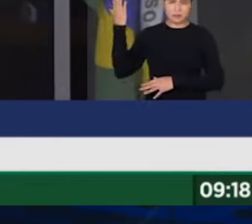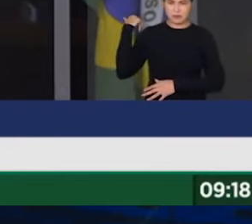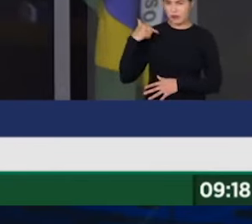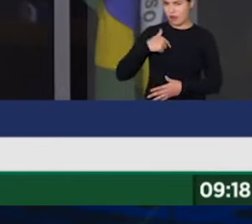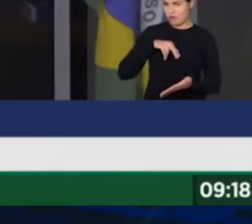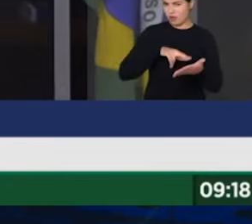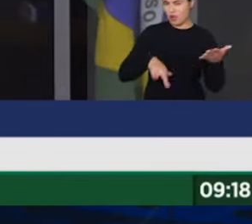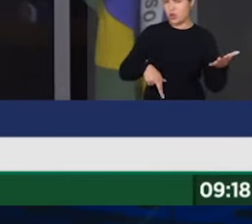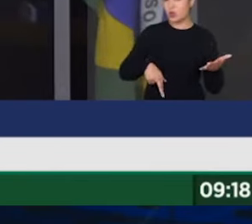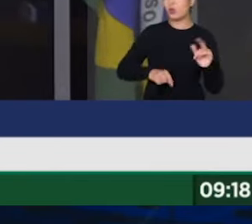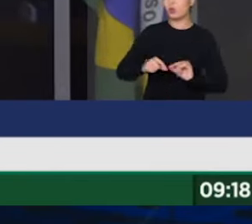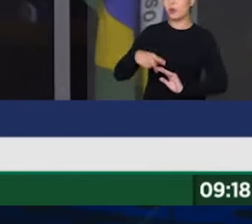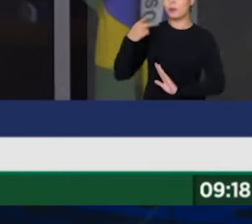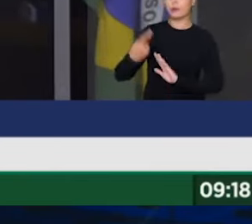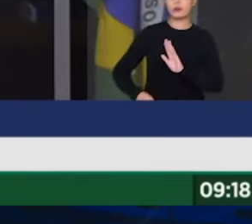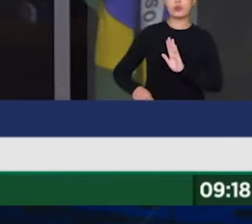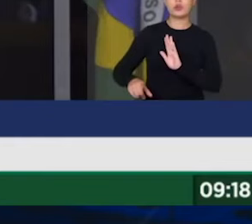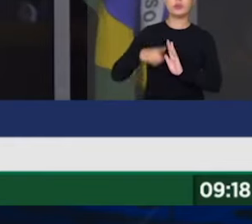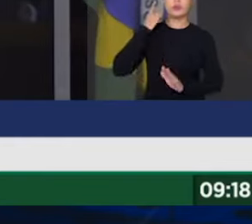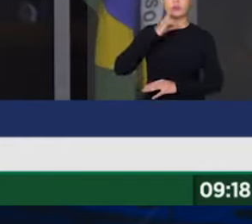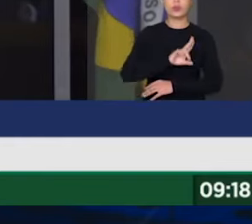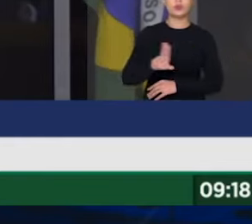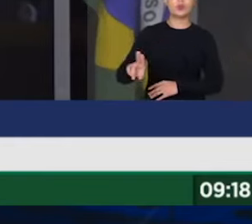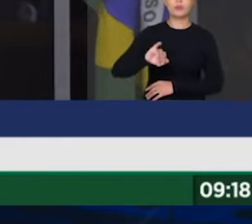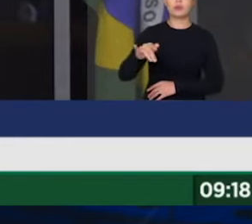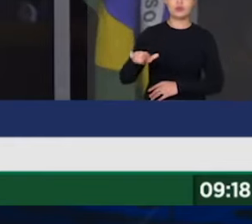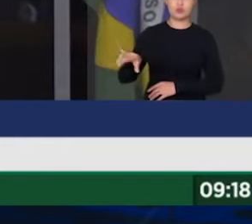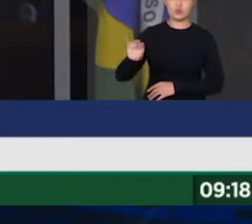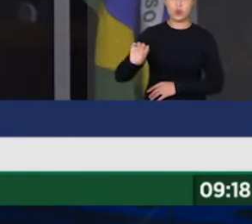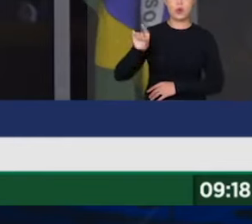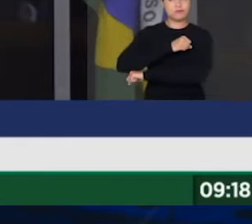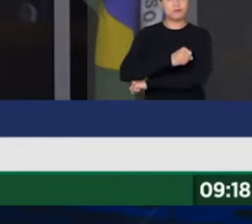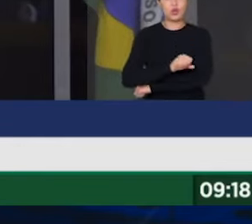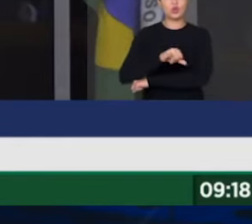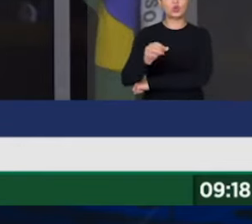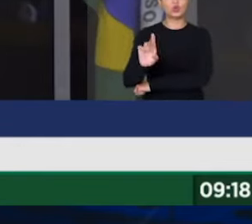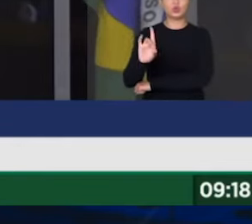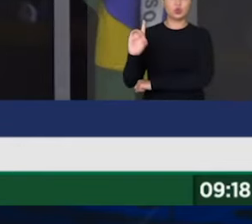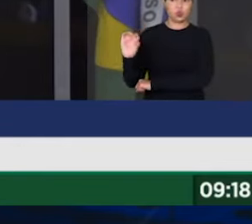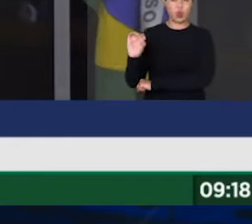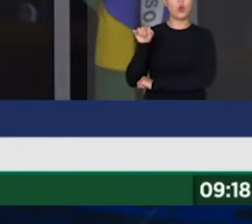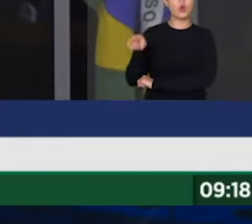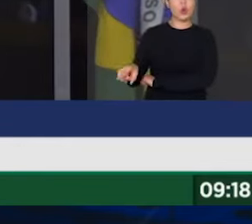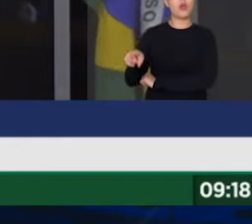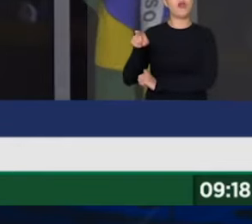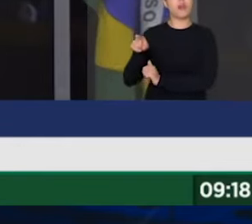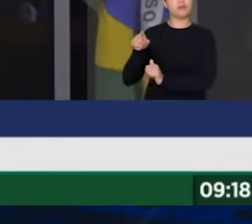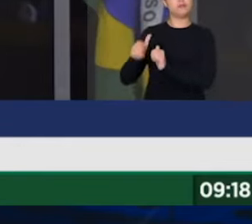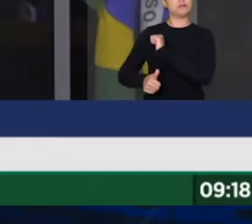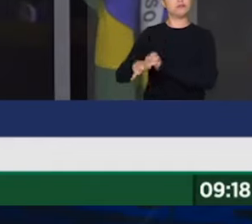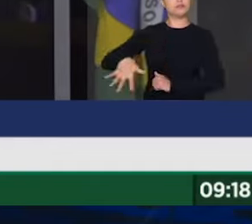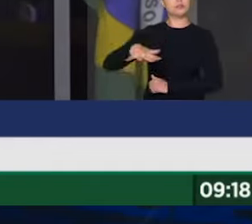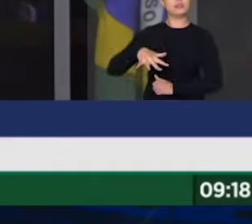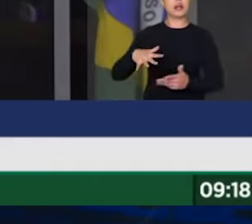João Derli, lá do Rio Grande do Sul, que foi atleta de judô. Um projeto, Alice, que aumentou a